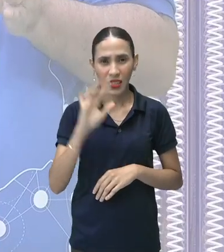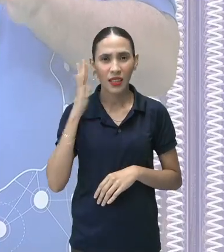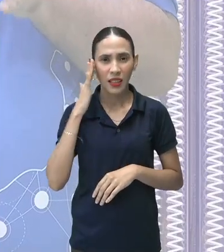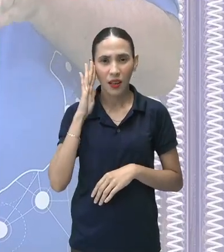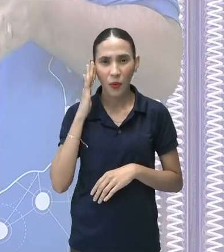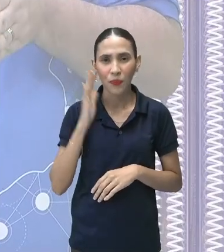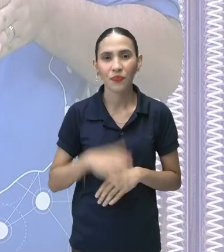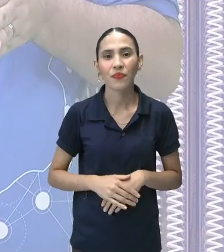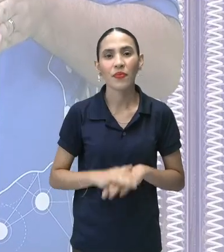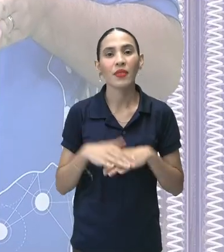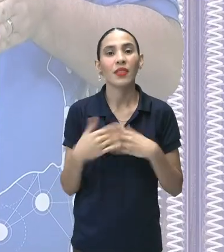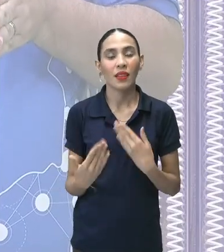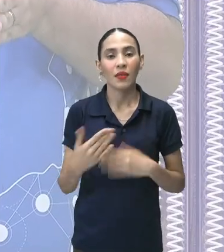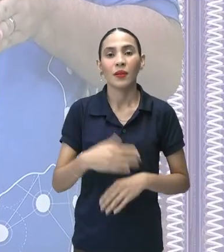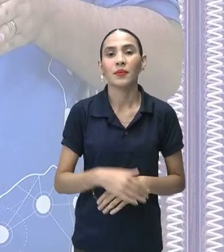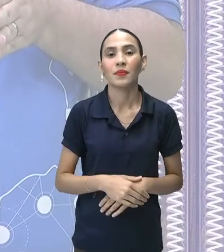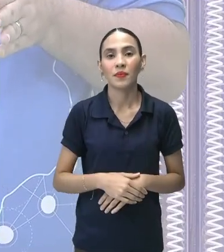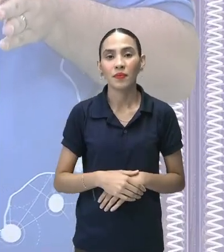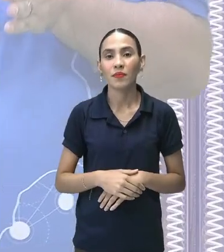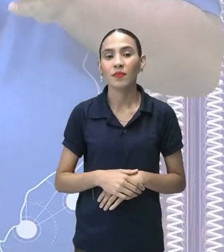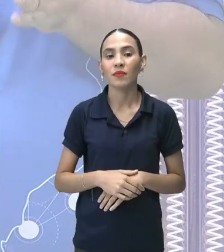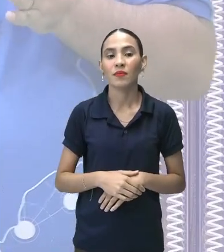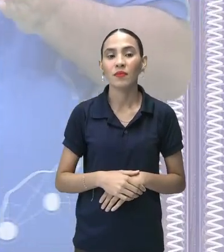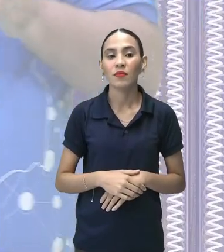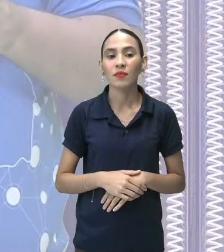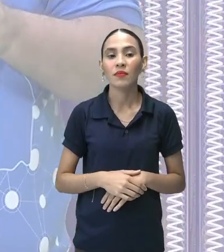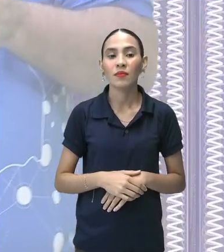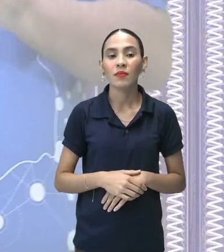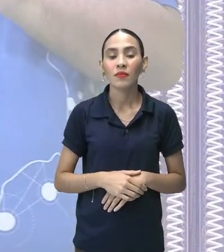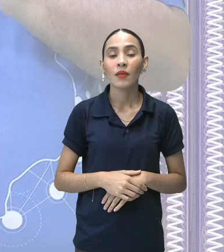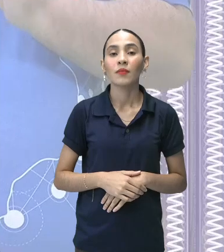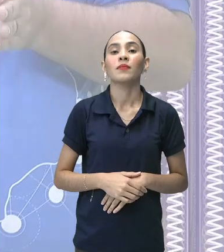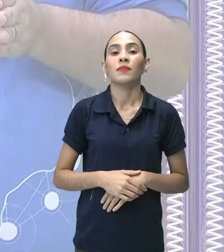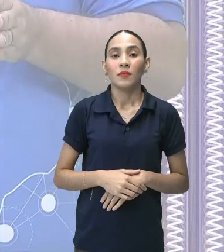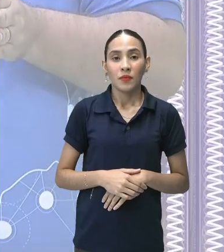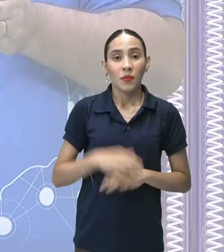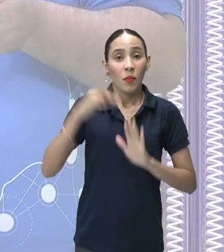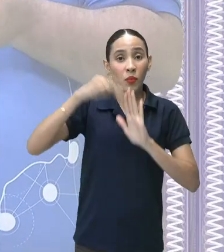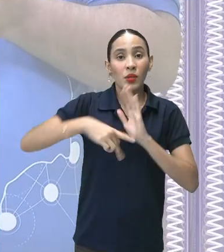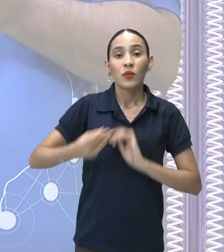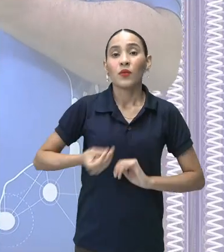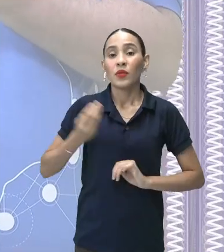Então, retomar essa fundamentação